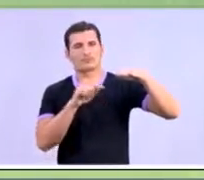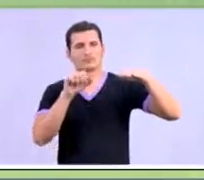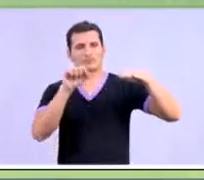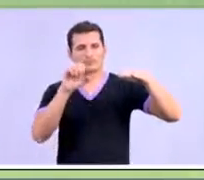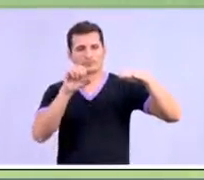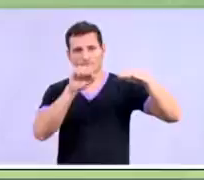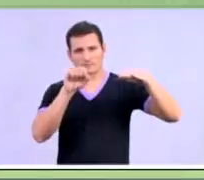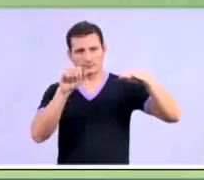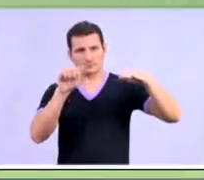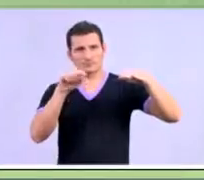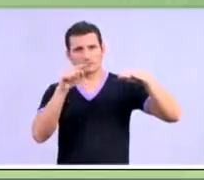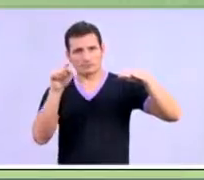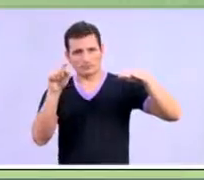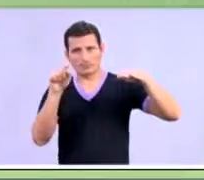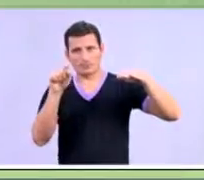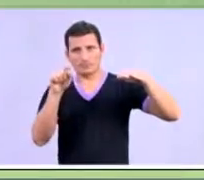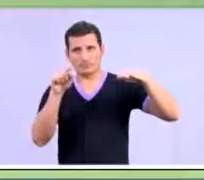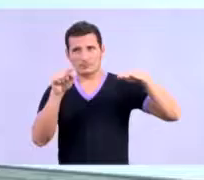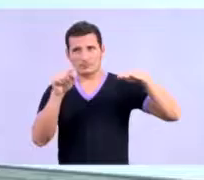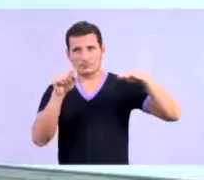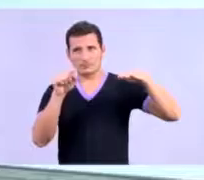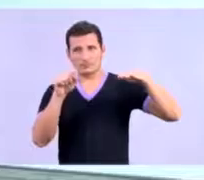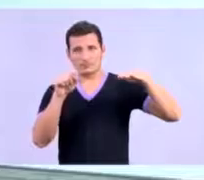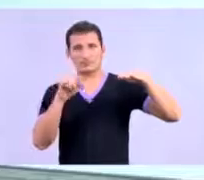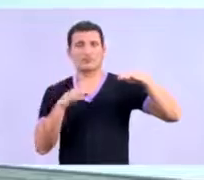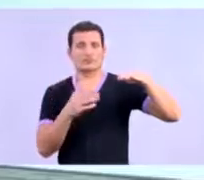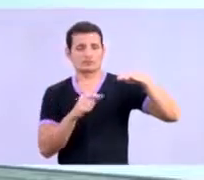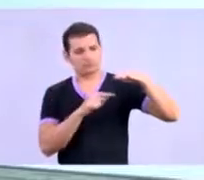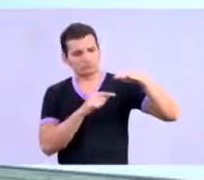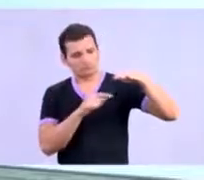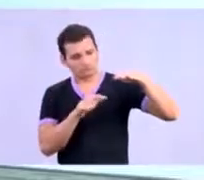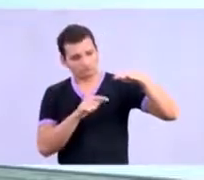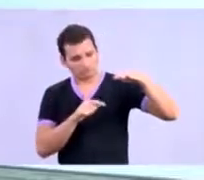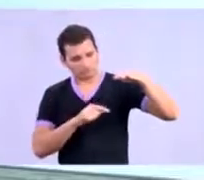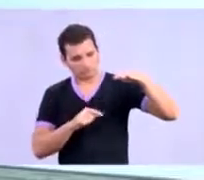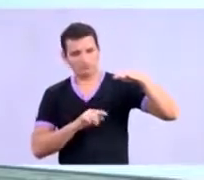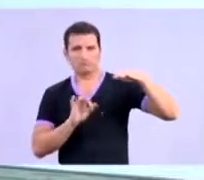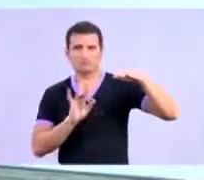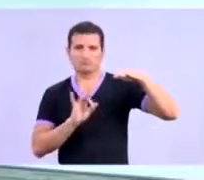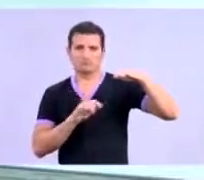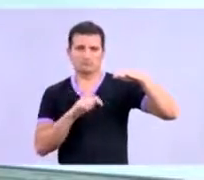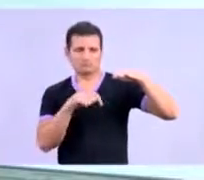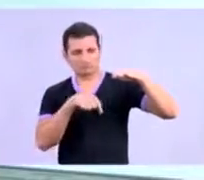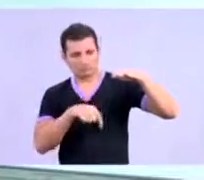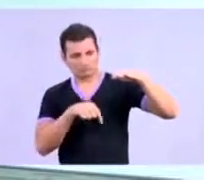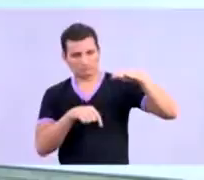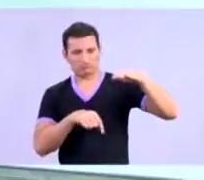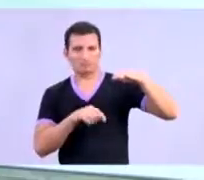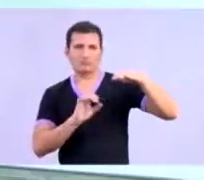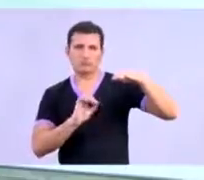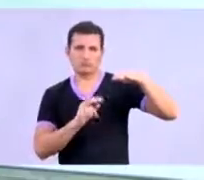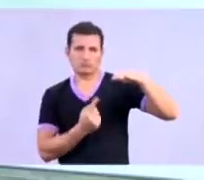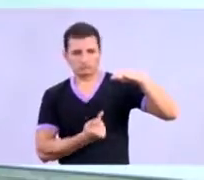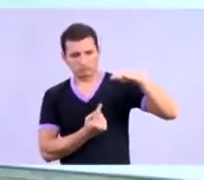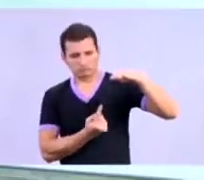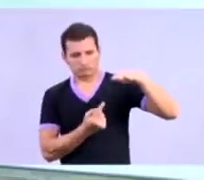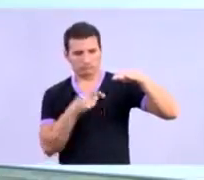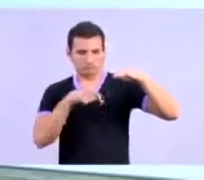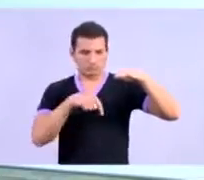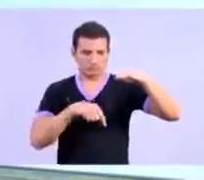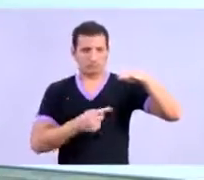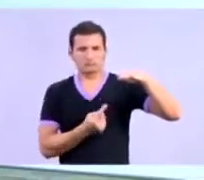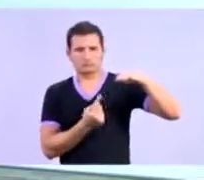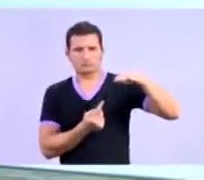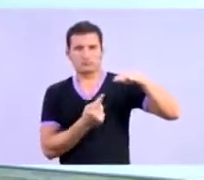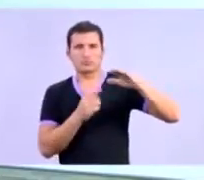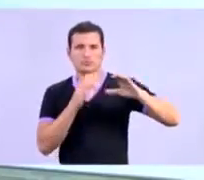seja, uma camada só vai conversar com a imediatamente abaixo e a imediatamente acima. Ela